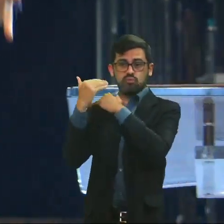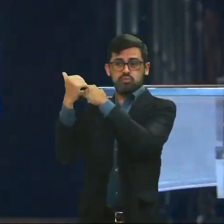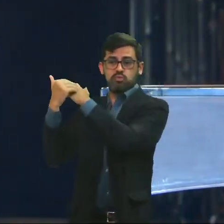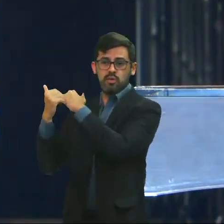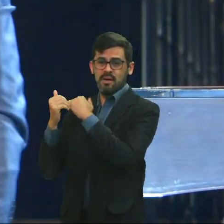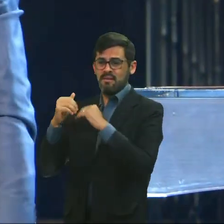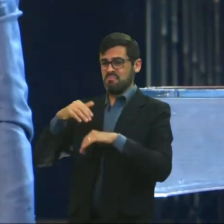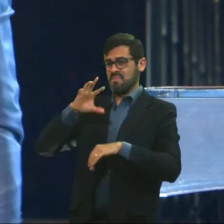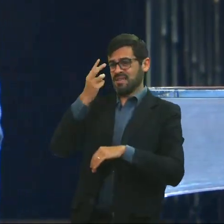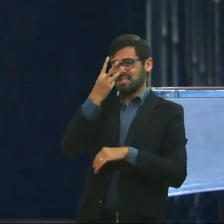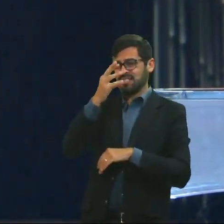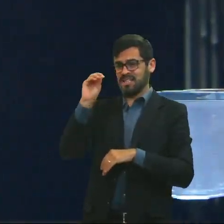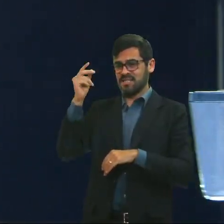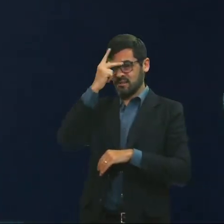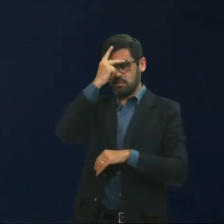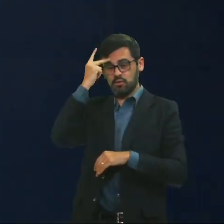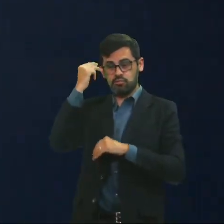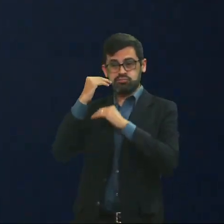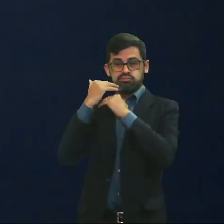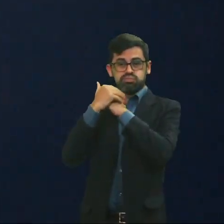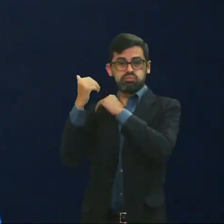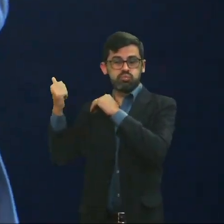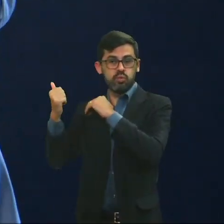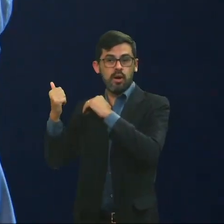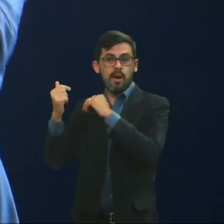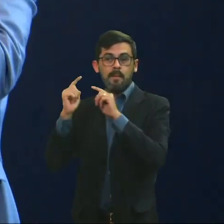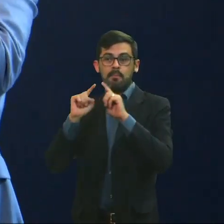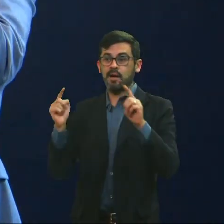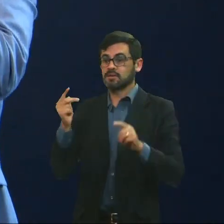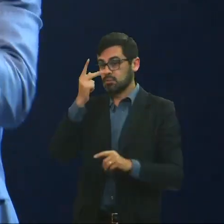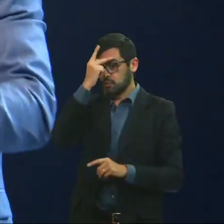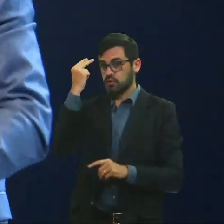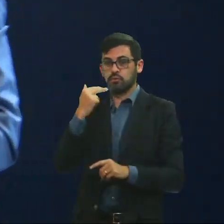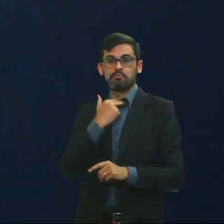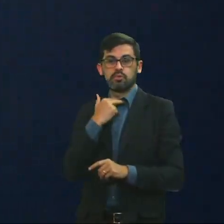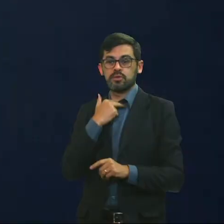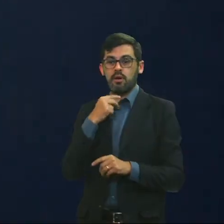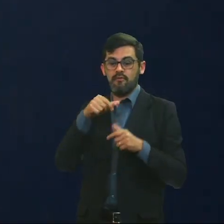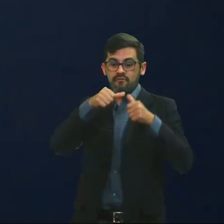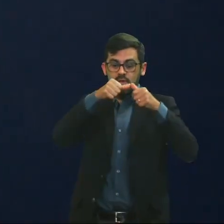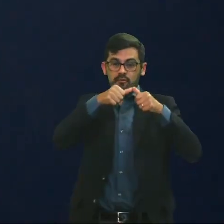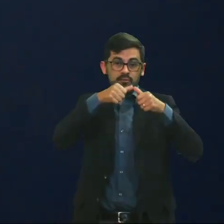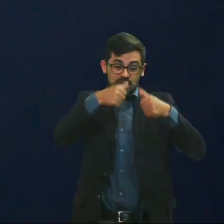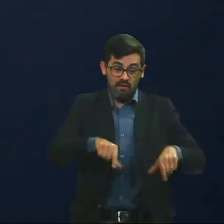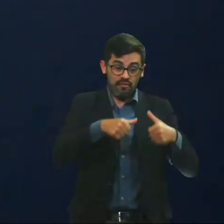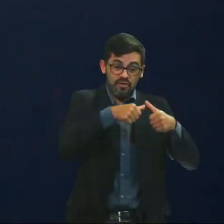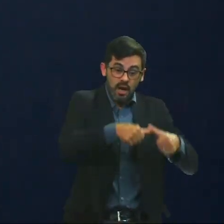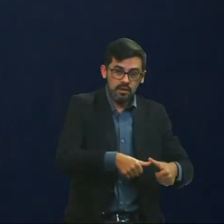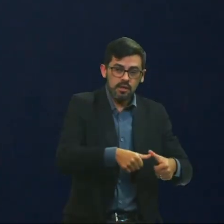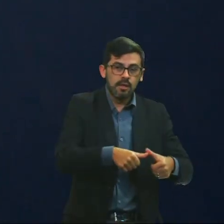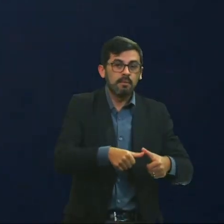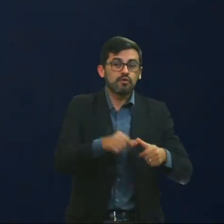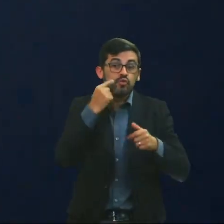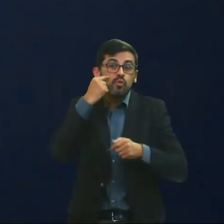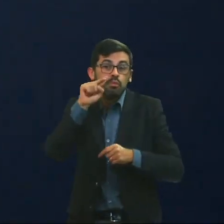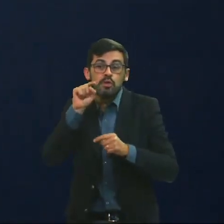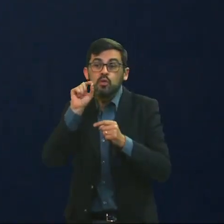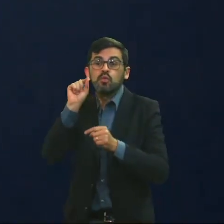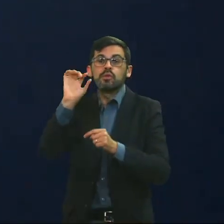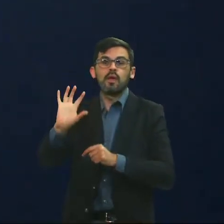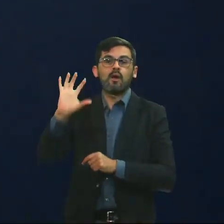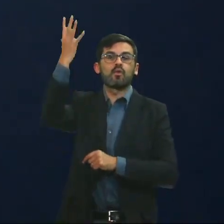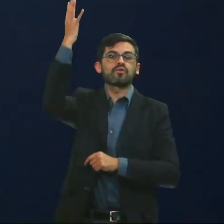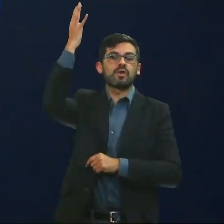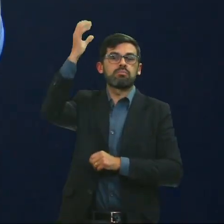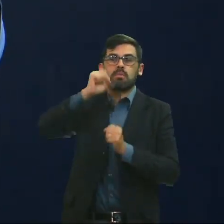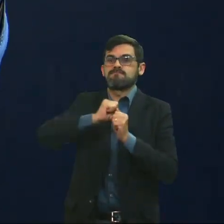300 pessoas, e ninguém podia sair daquele lugar até que eles encontrassem o motivo,